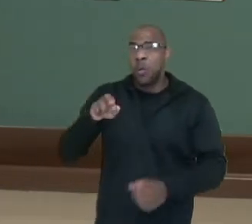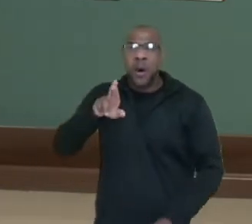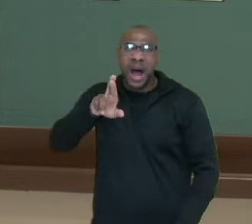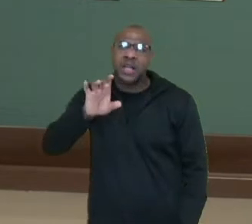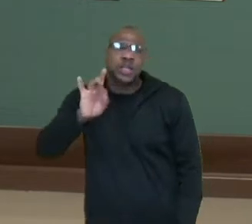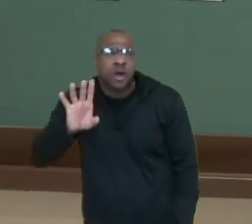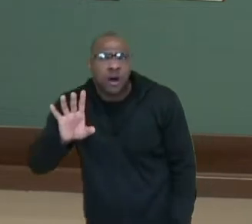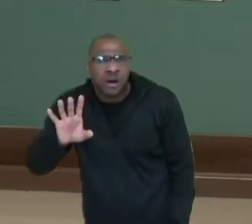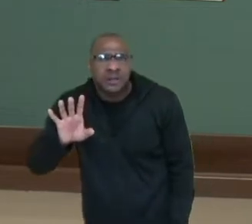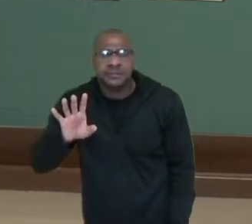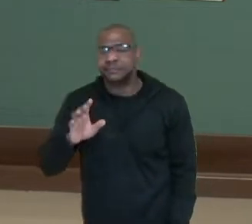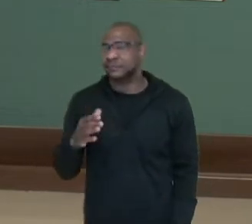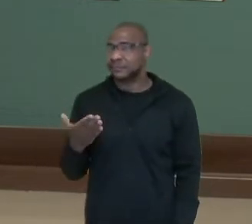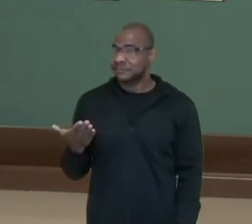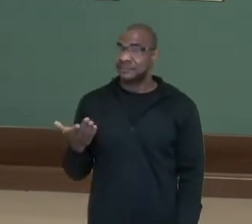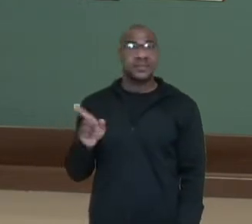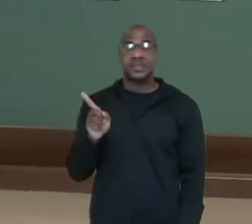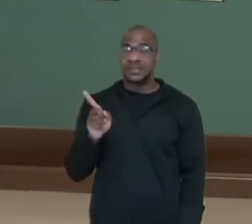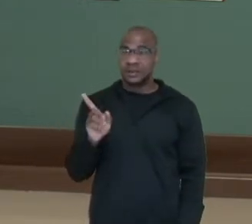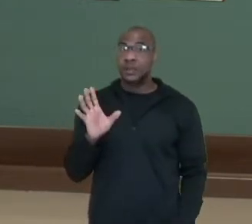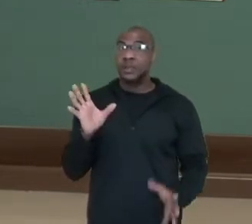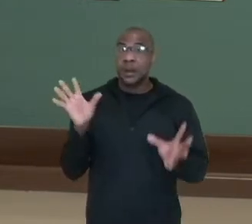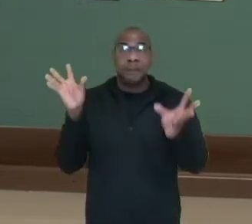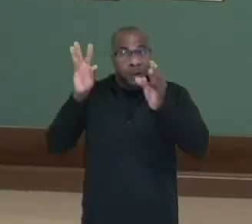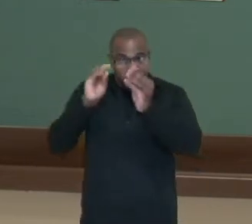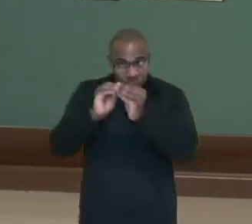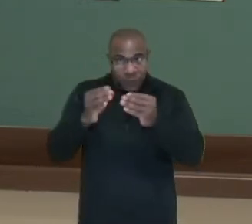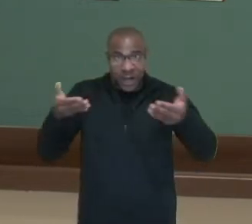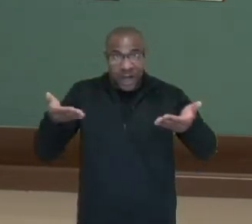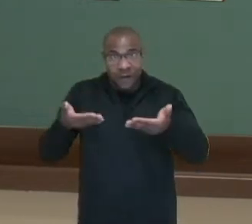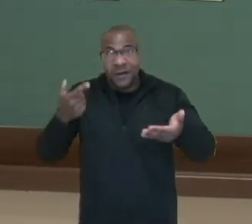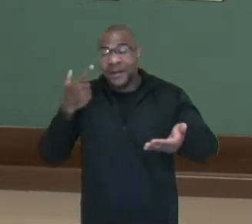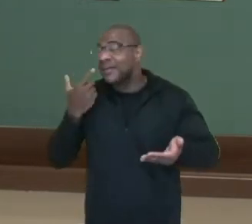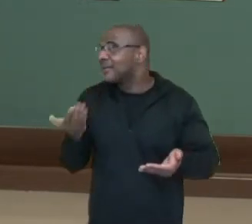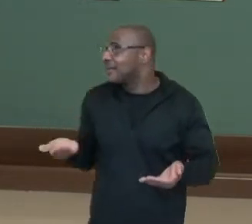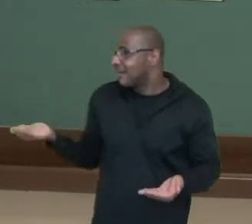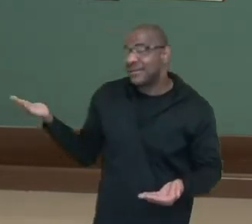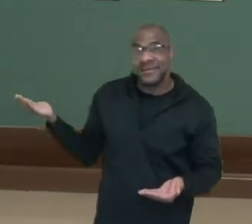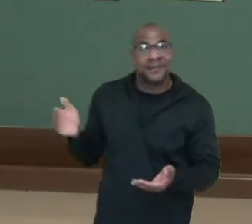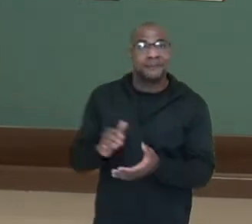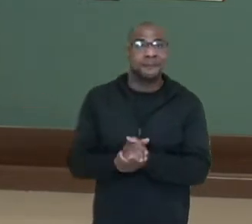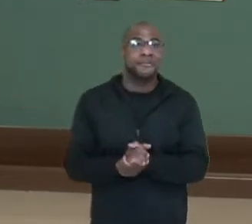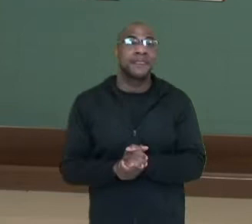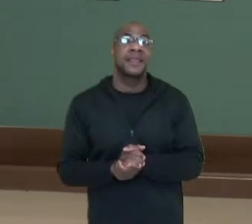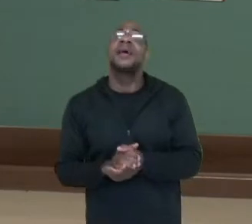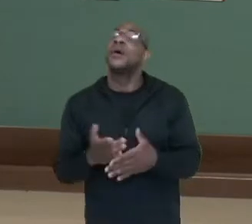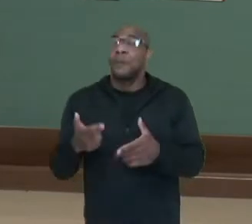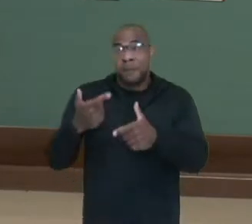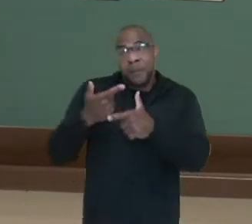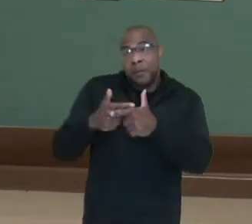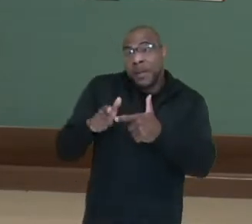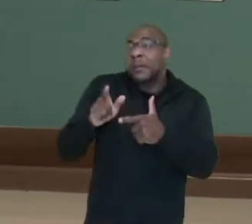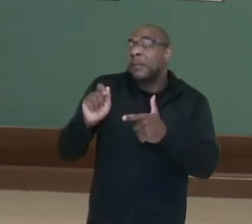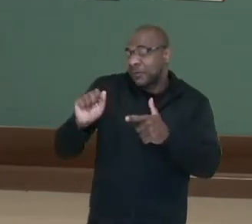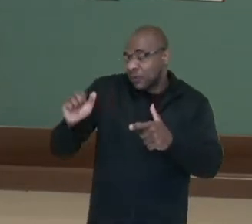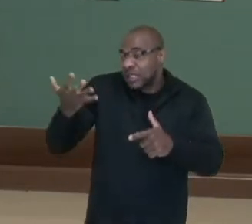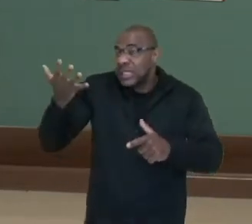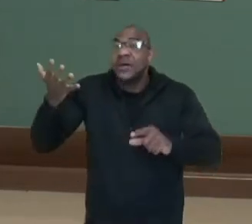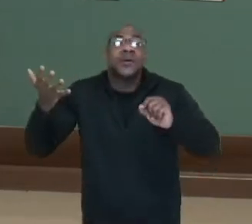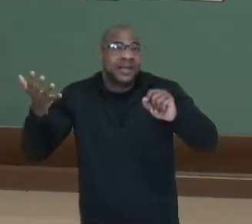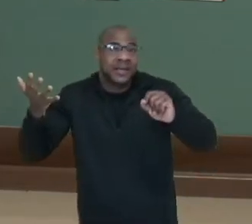Bom, só para fechar essa questão da poluição atmosférica, consequentemente pode